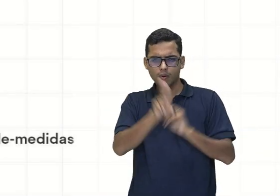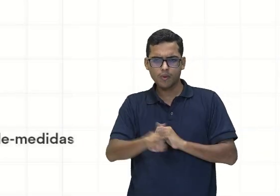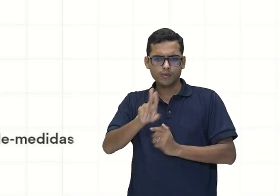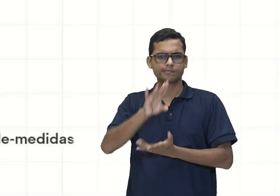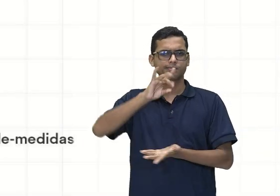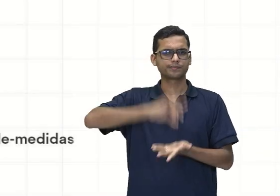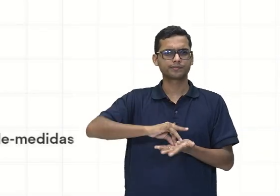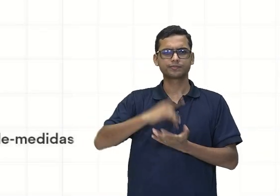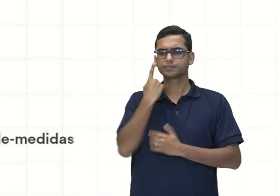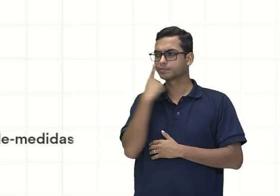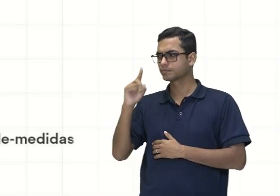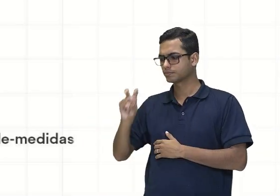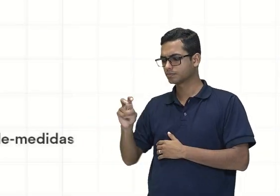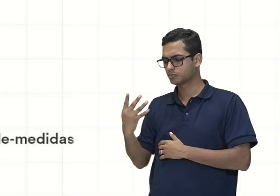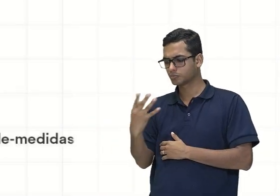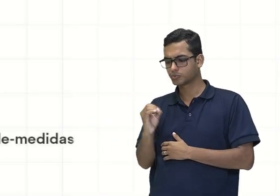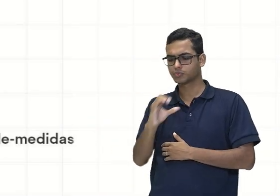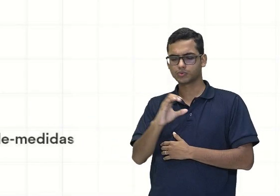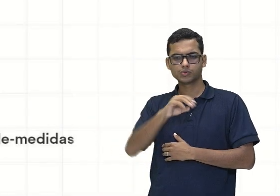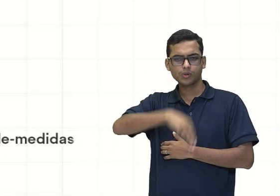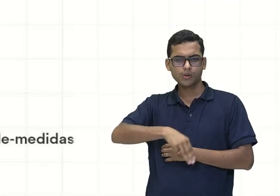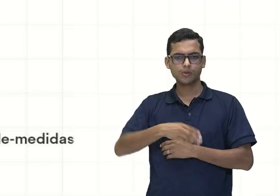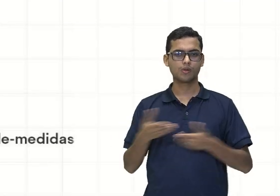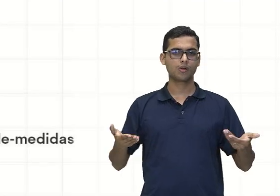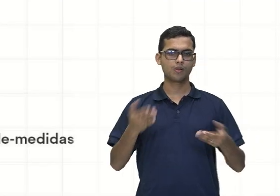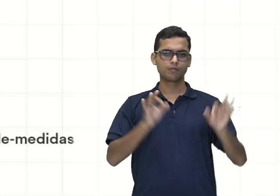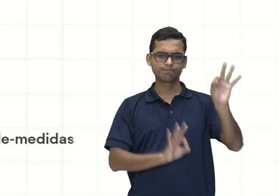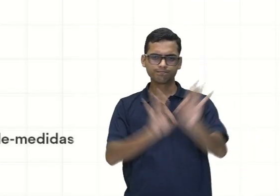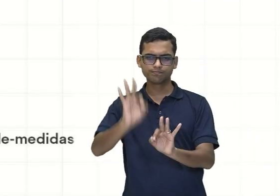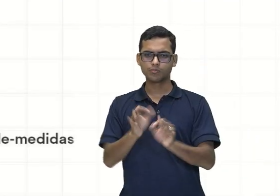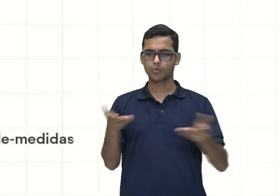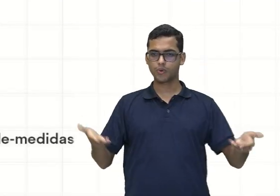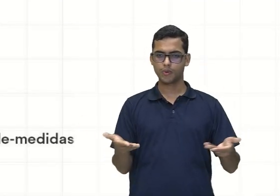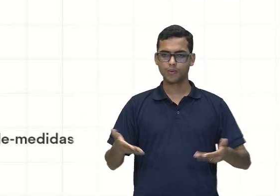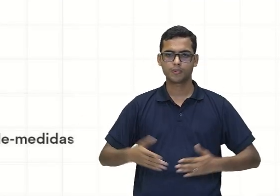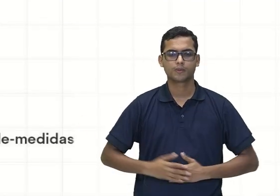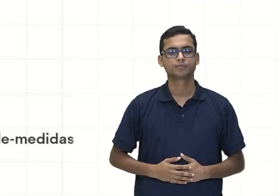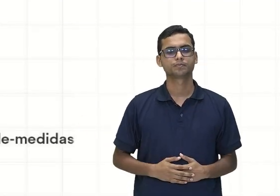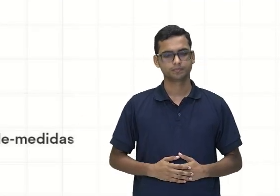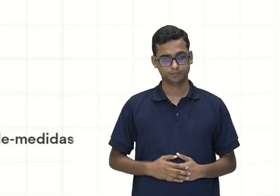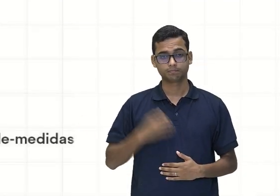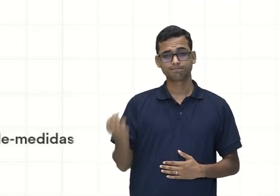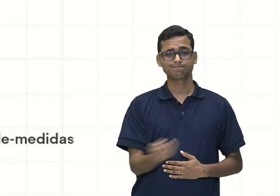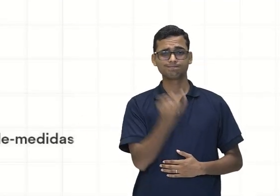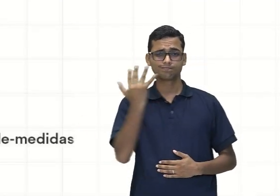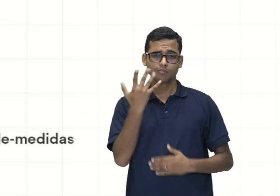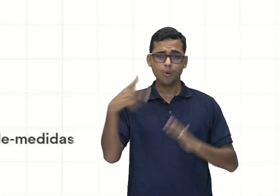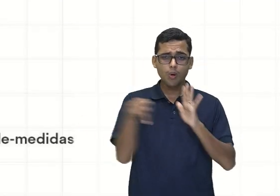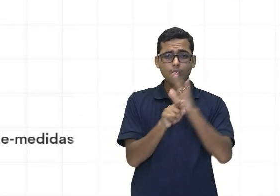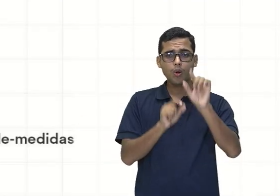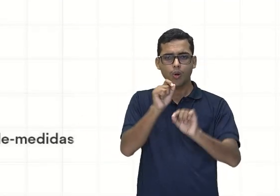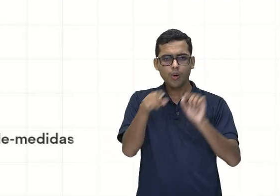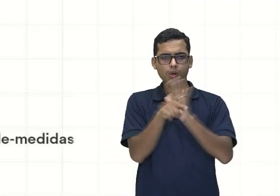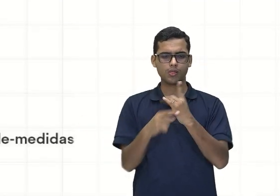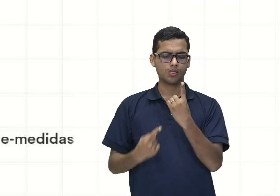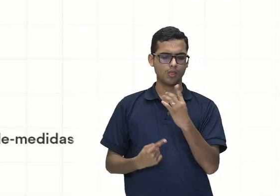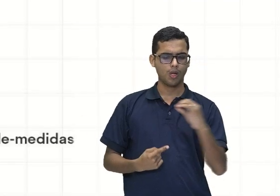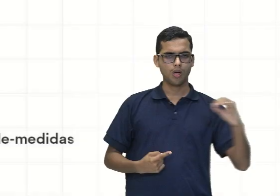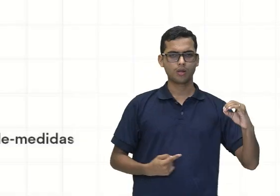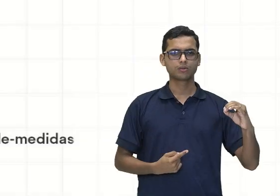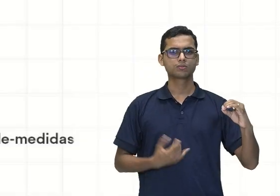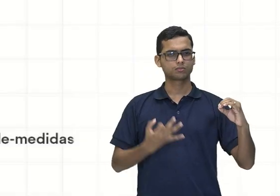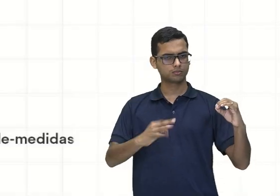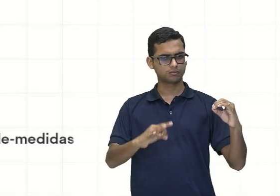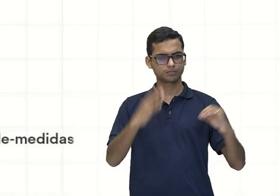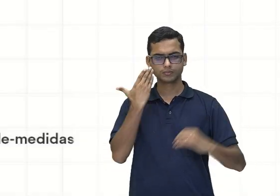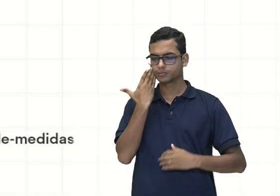lá, os nossos 540 centímetros, vamos separar eles em quantidades aí de 100. Então nós temos aqui,